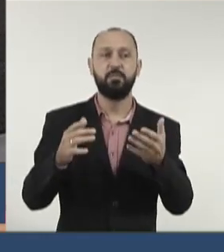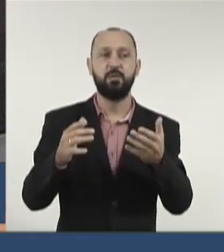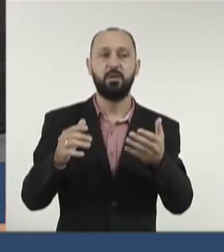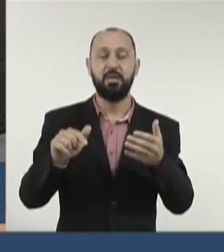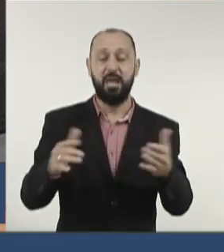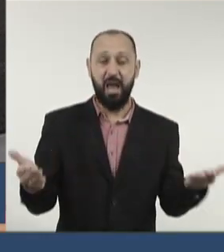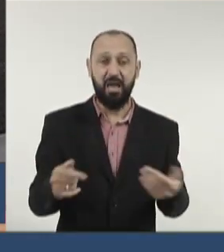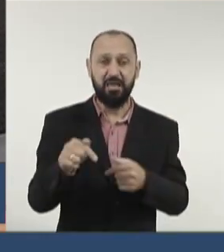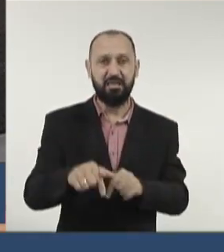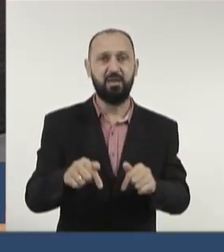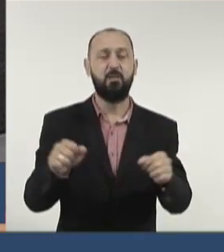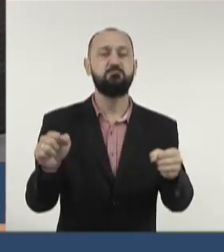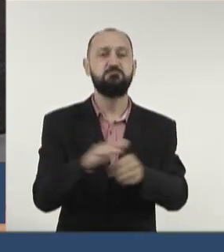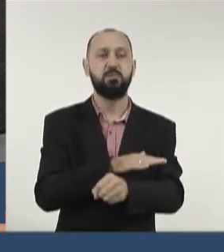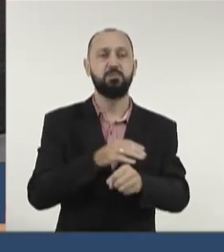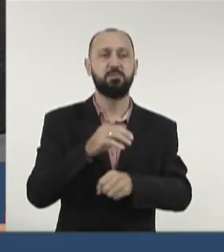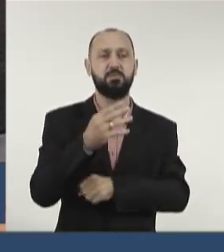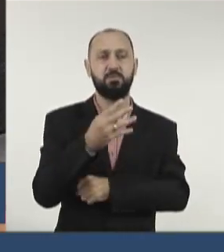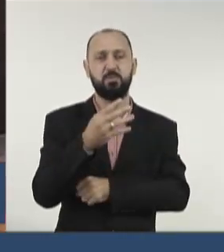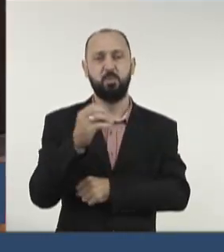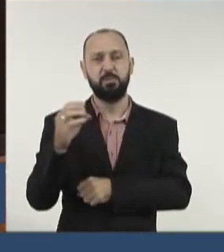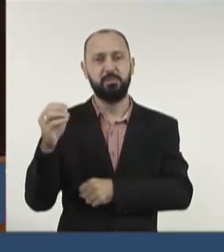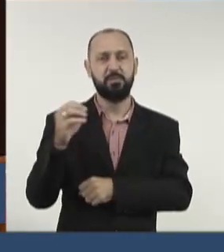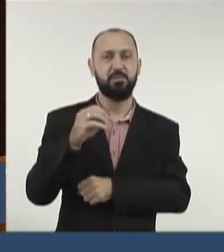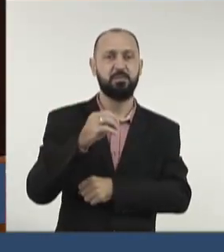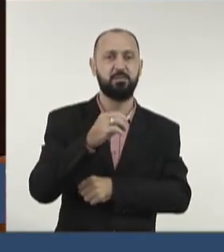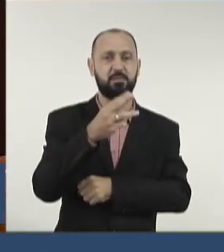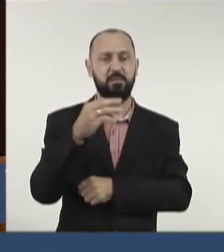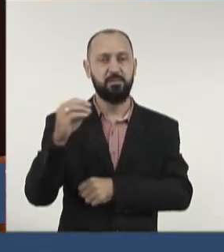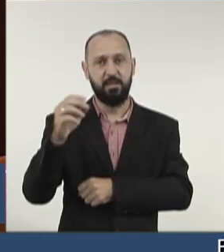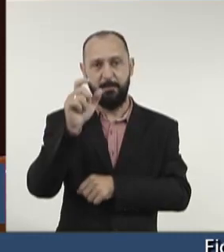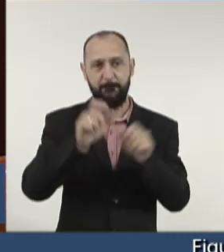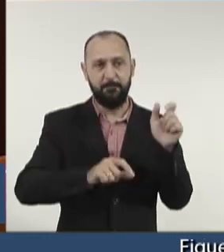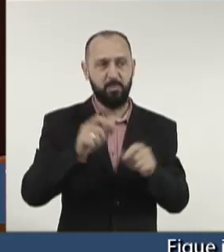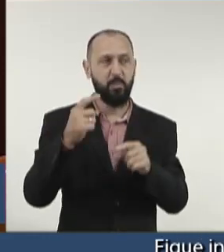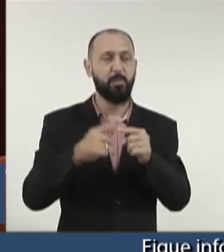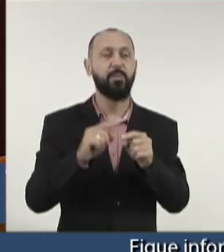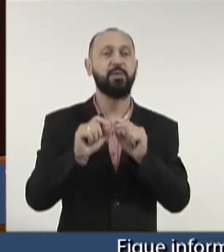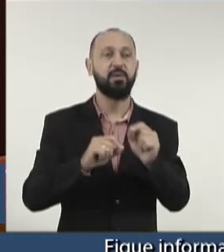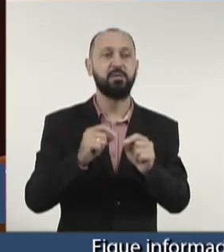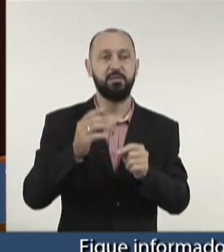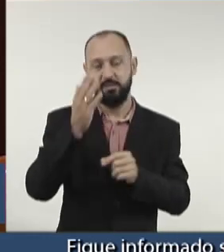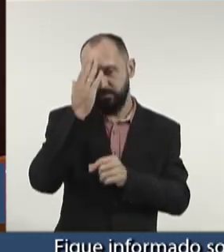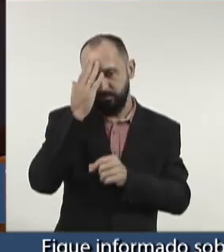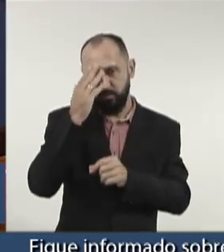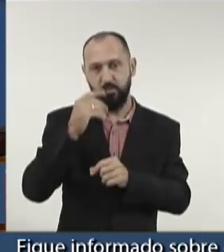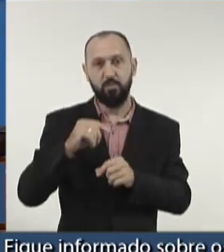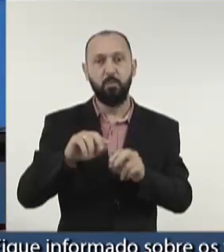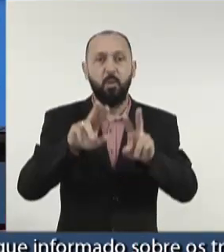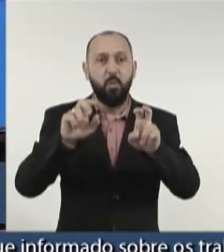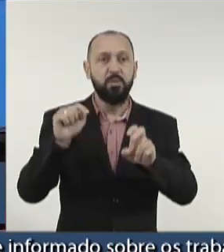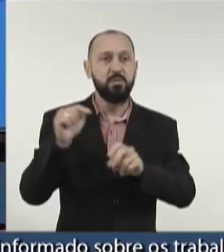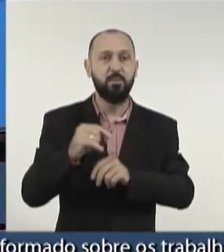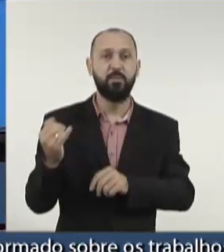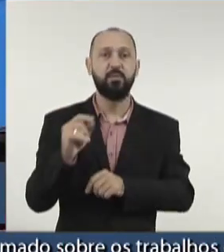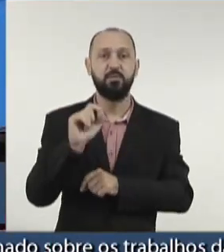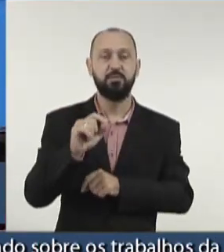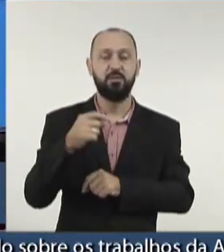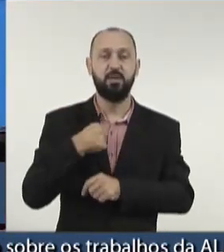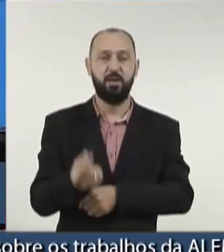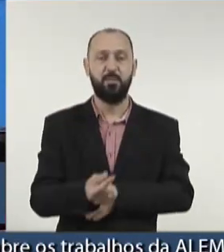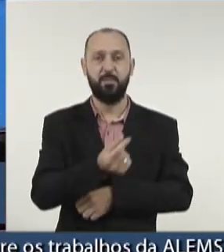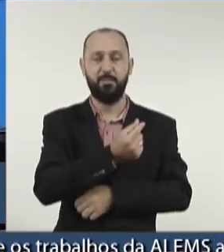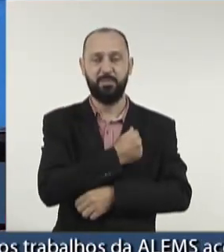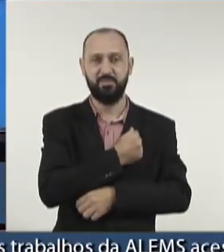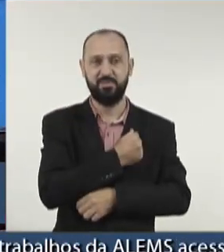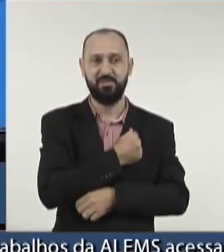lotou essa casa aqui, 400, 300 pessoas, porque sabiam que algo importante estava acontecendo, que era a